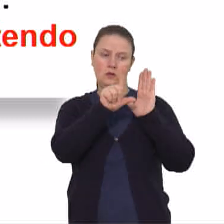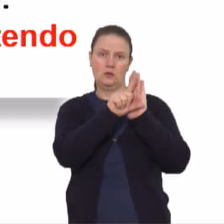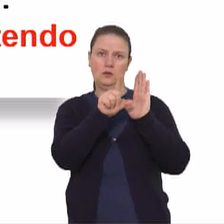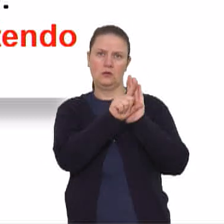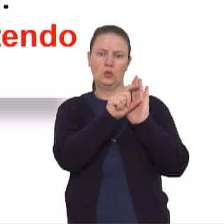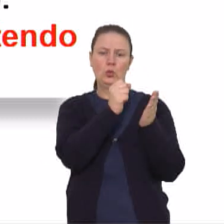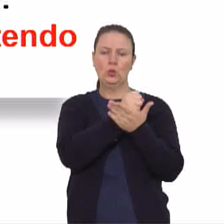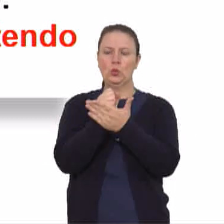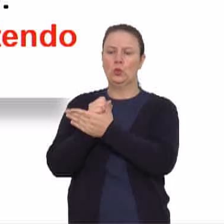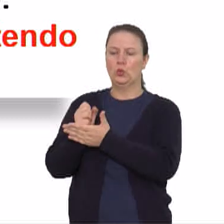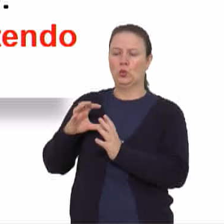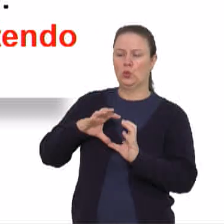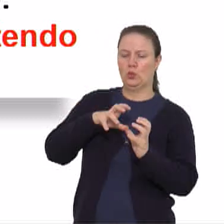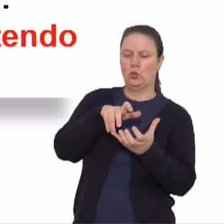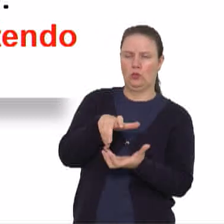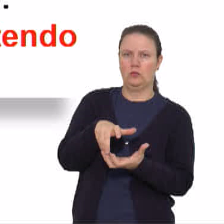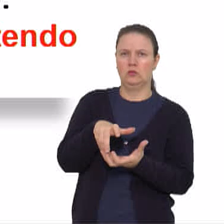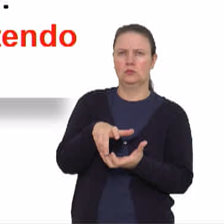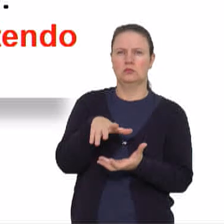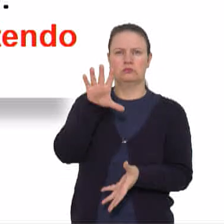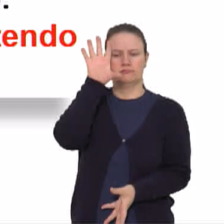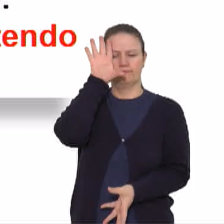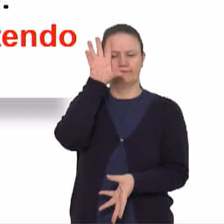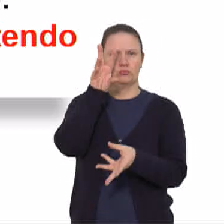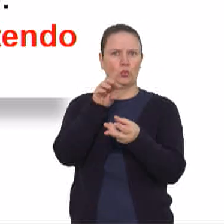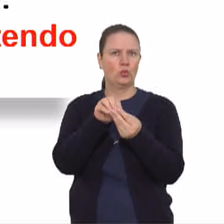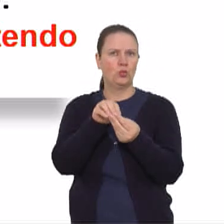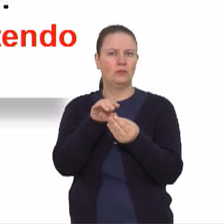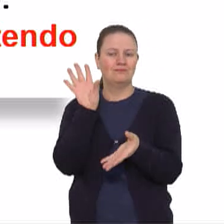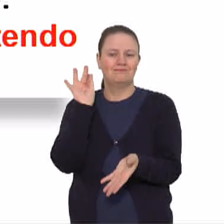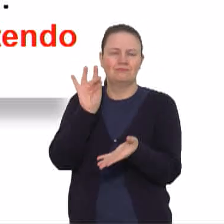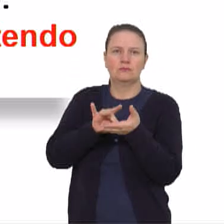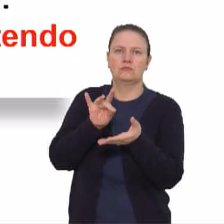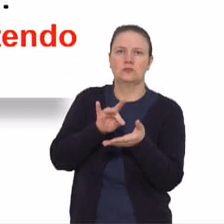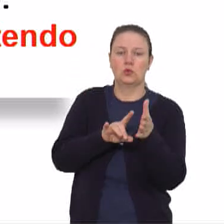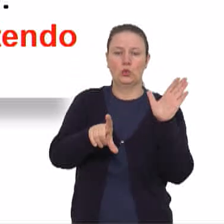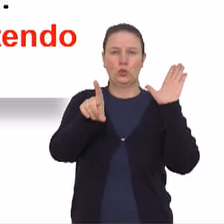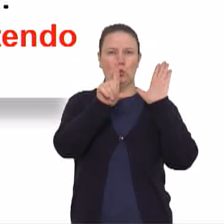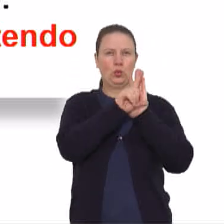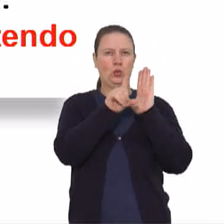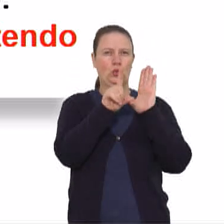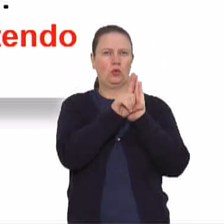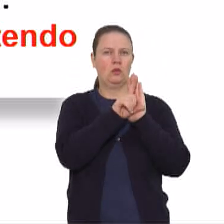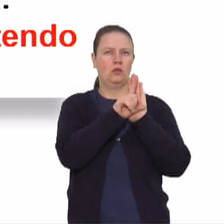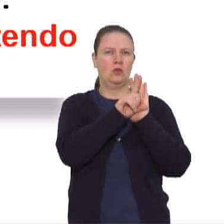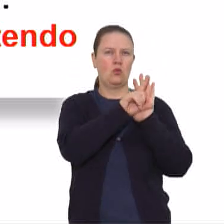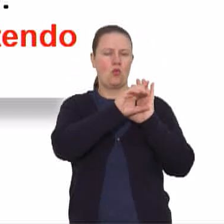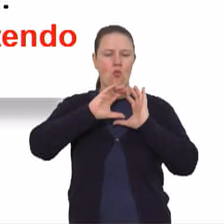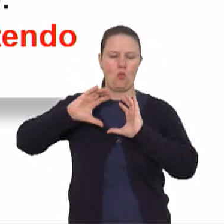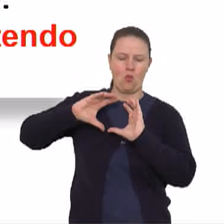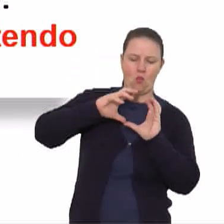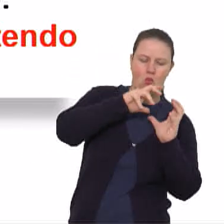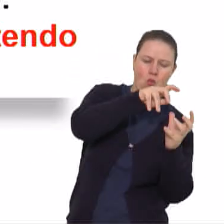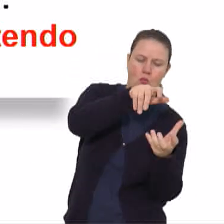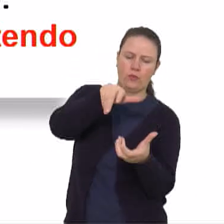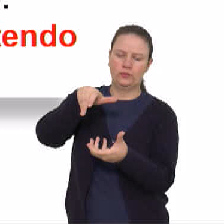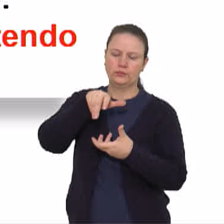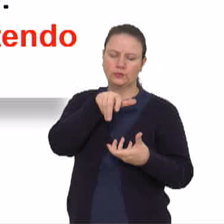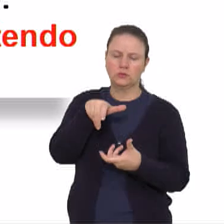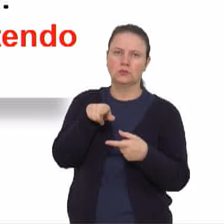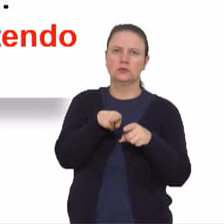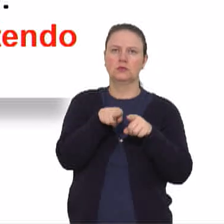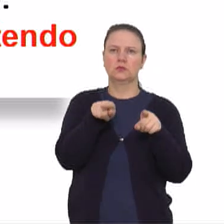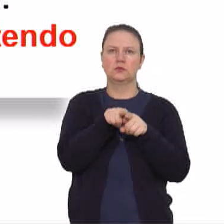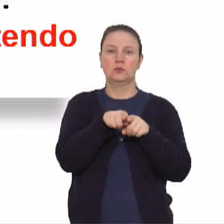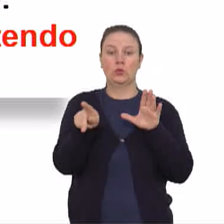toda a compreensão ou entendimento da realidade. Uma lei universal que age na natureza, physis, e também é o próprio